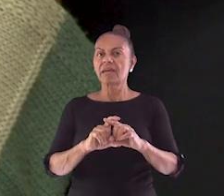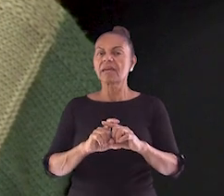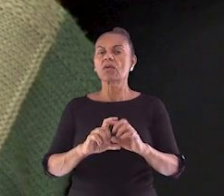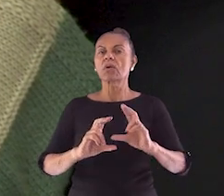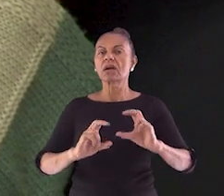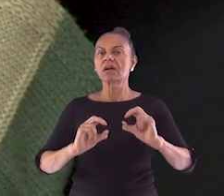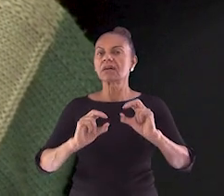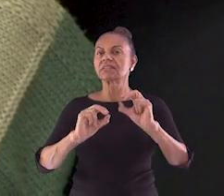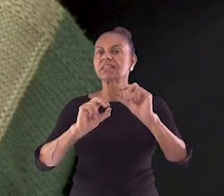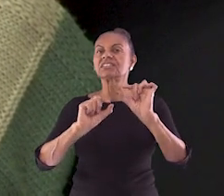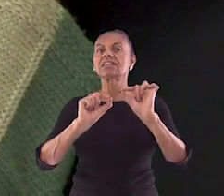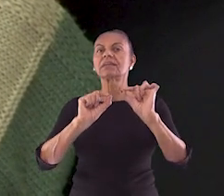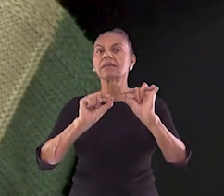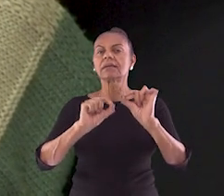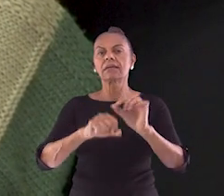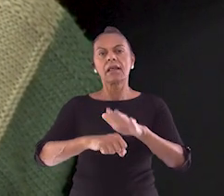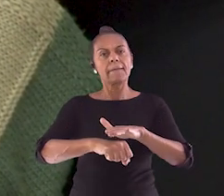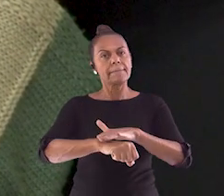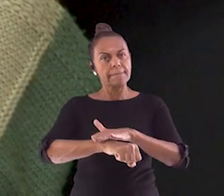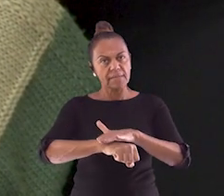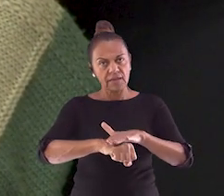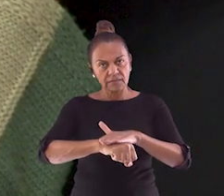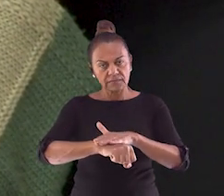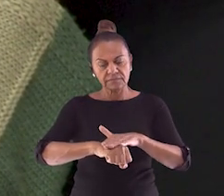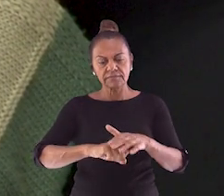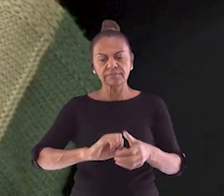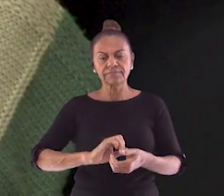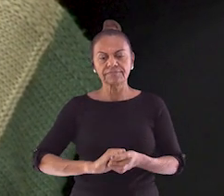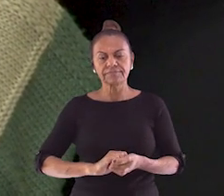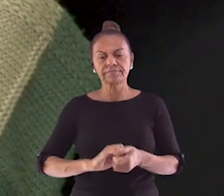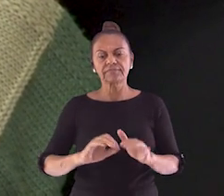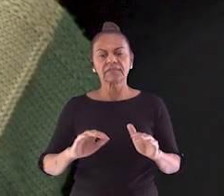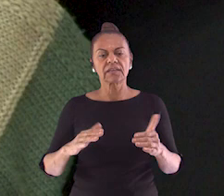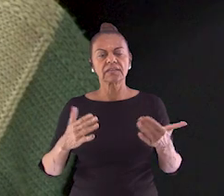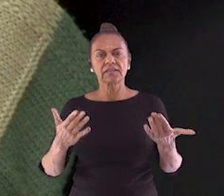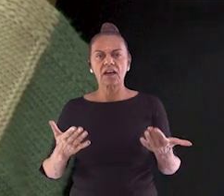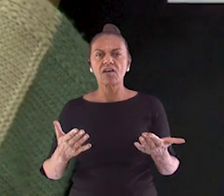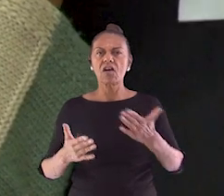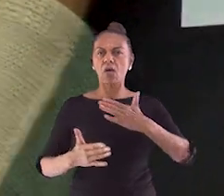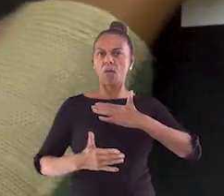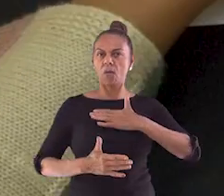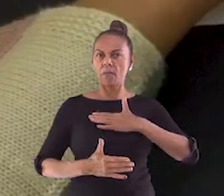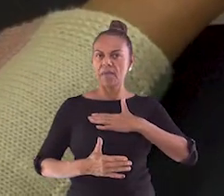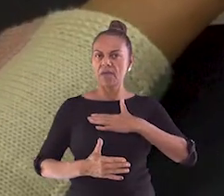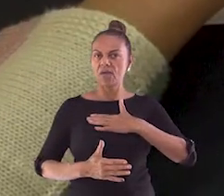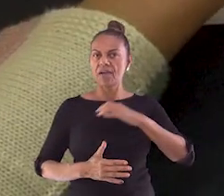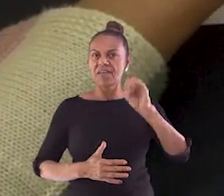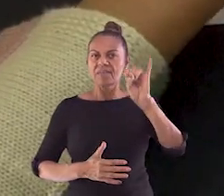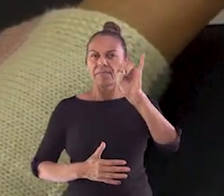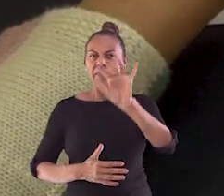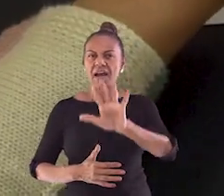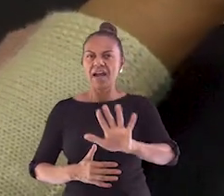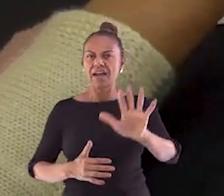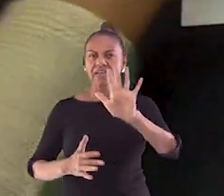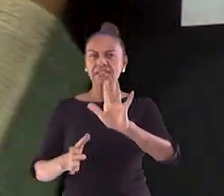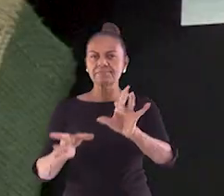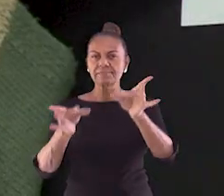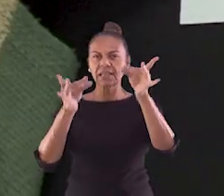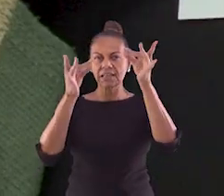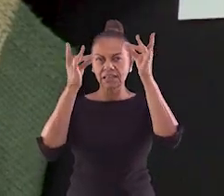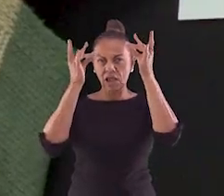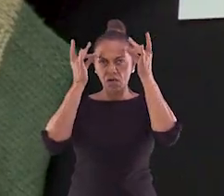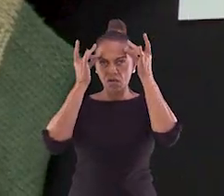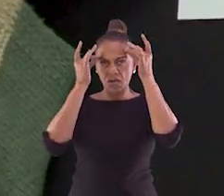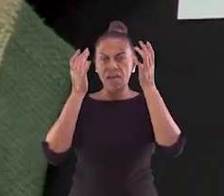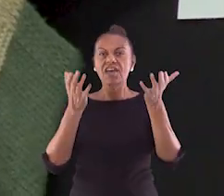E o câncer, que é o câncer de pele. Então, galera, este aqui está sendo o meu